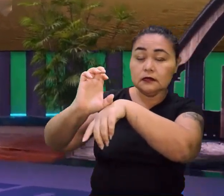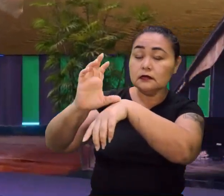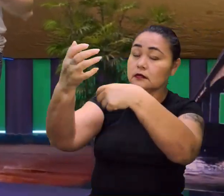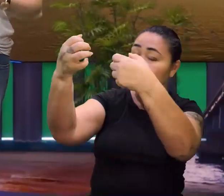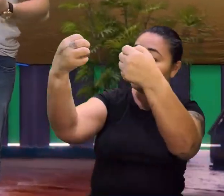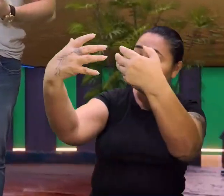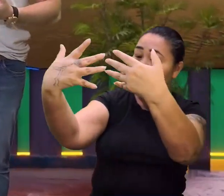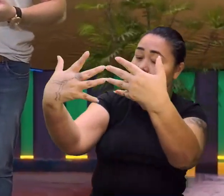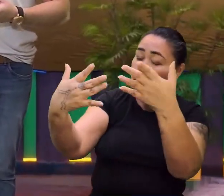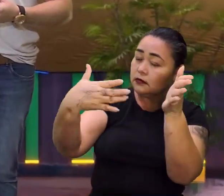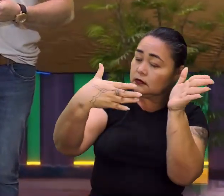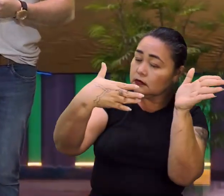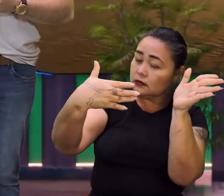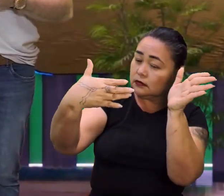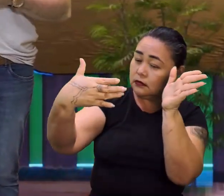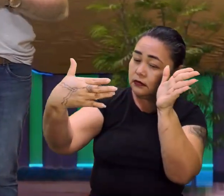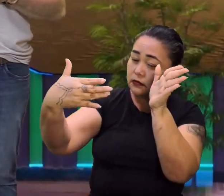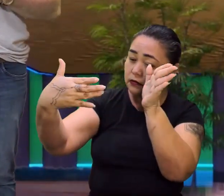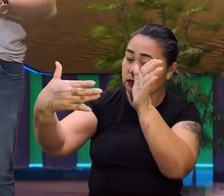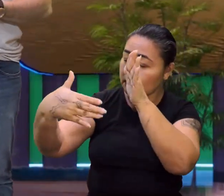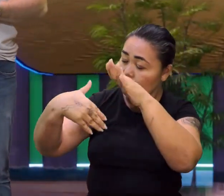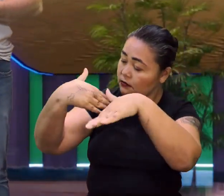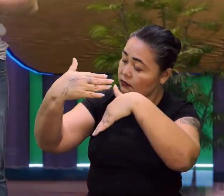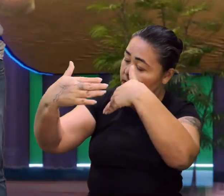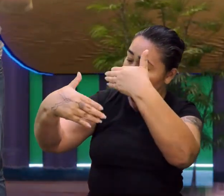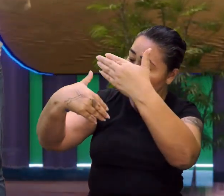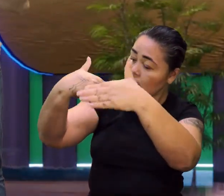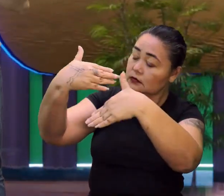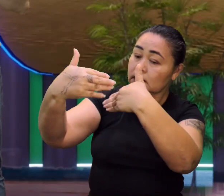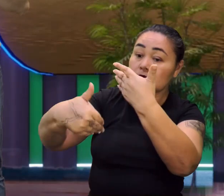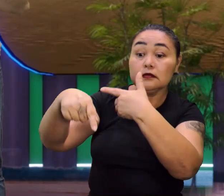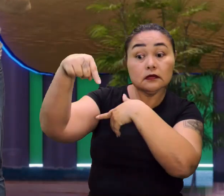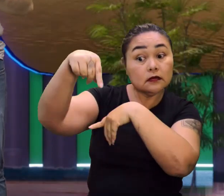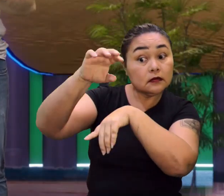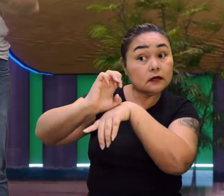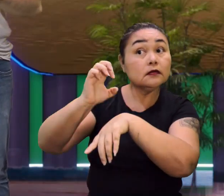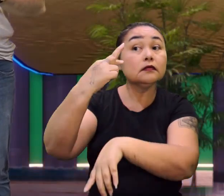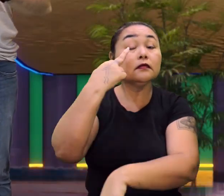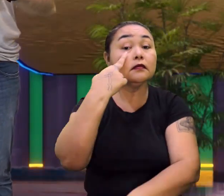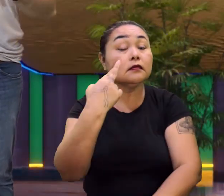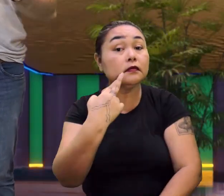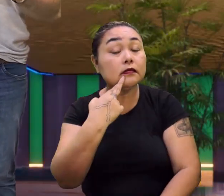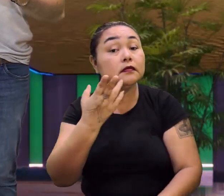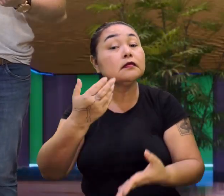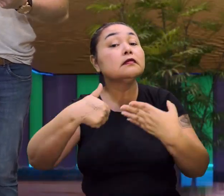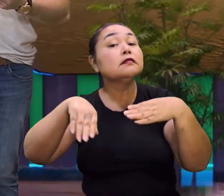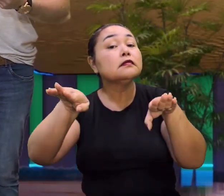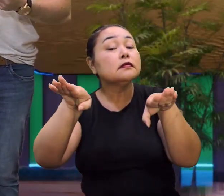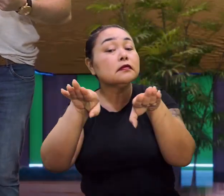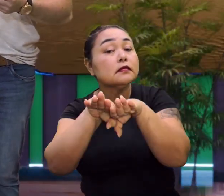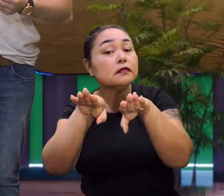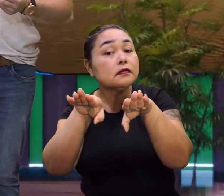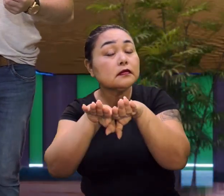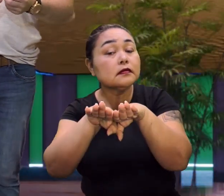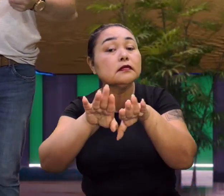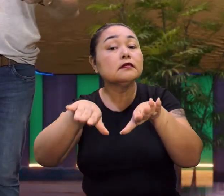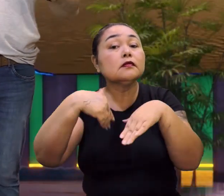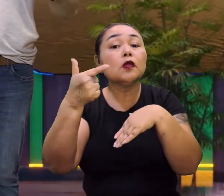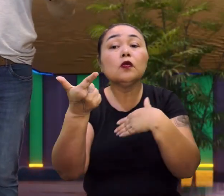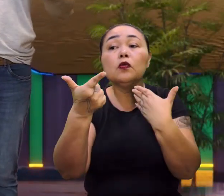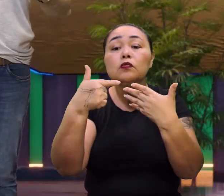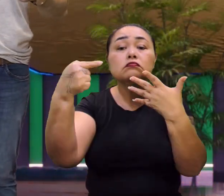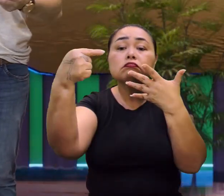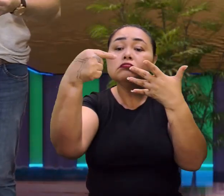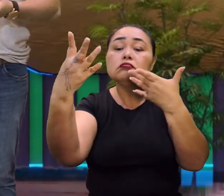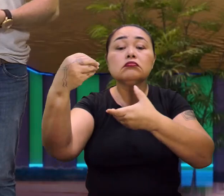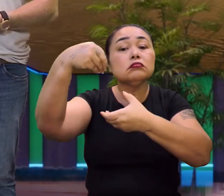pouco sobre todo esse processo de evolução, tanto do estado de Rondônia, como de certa forma também em outras